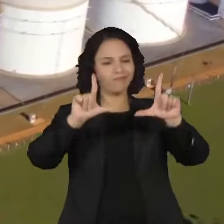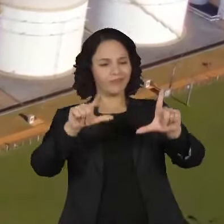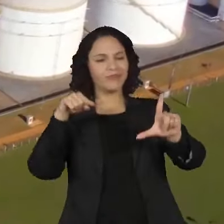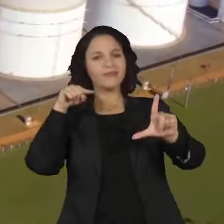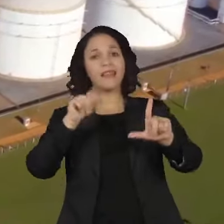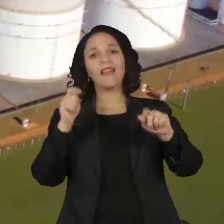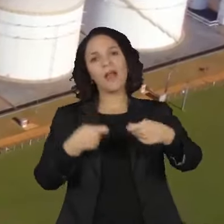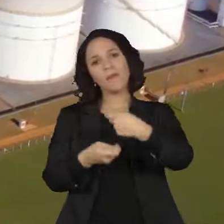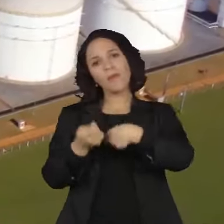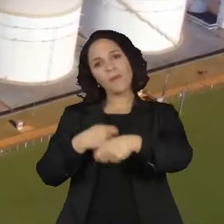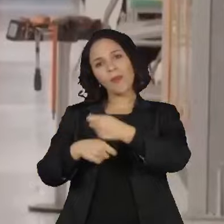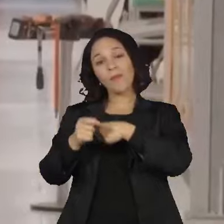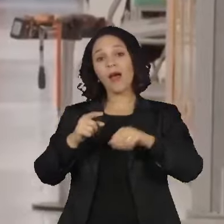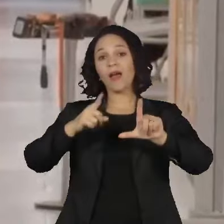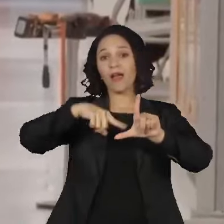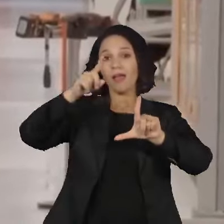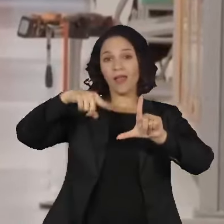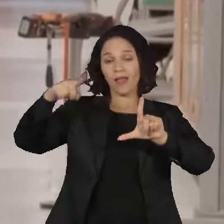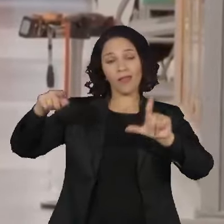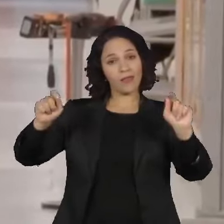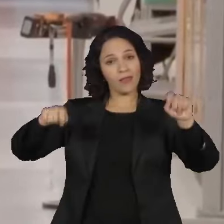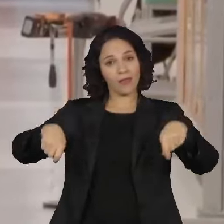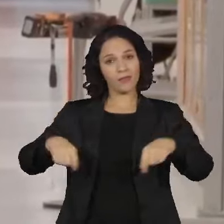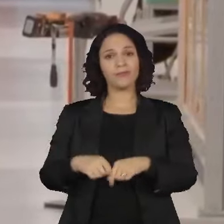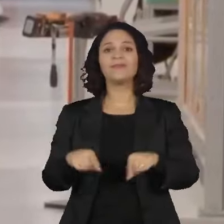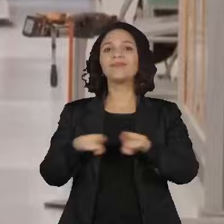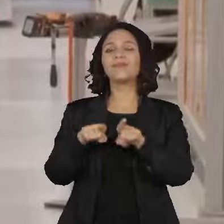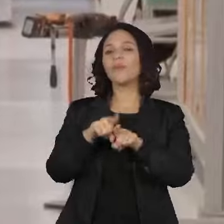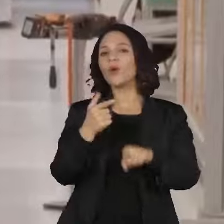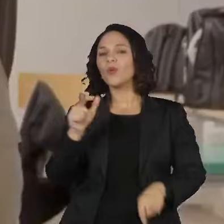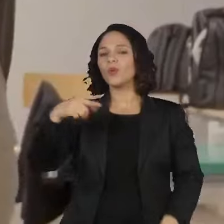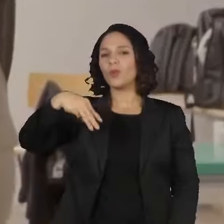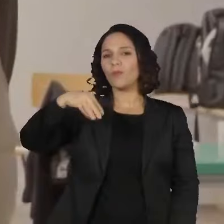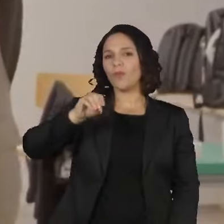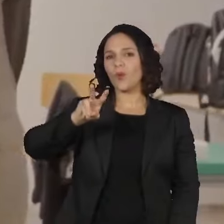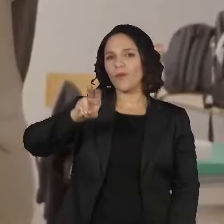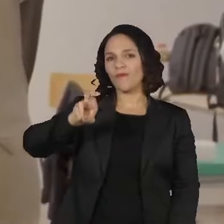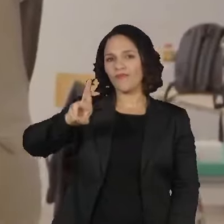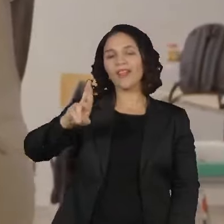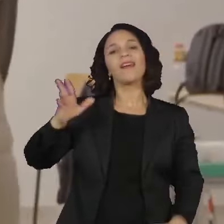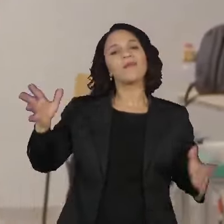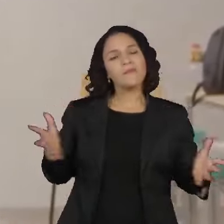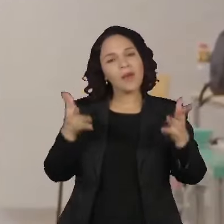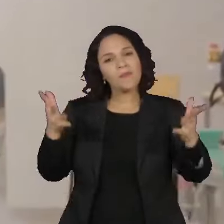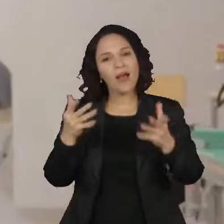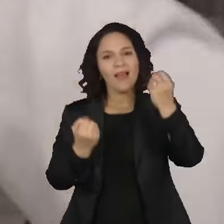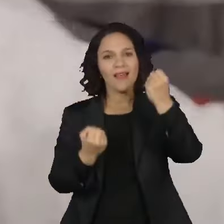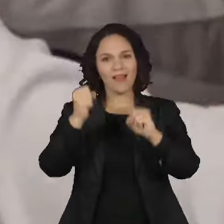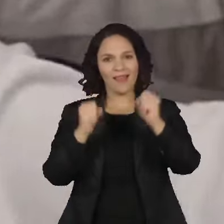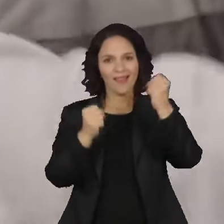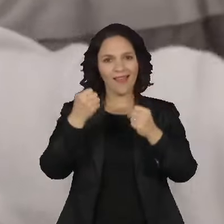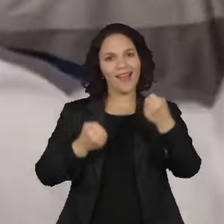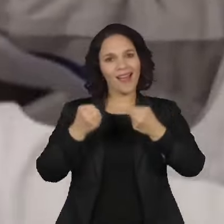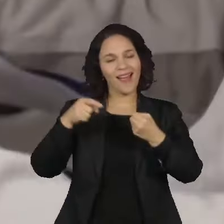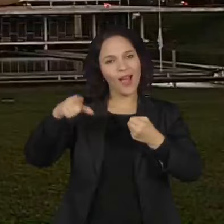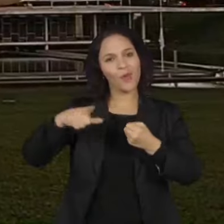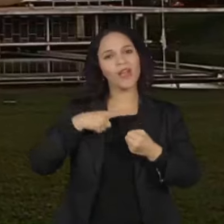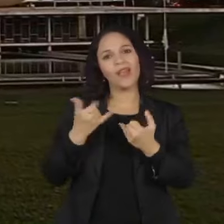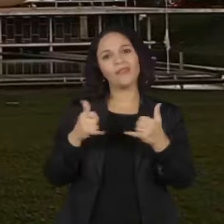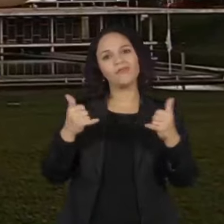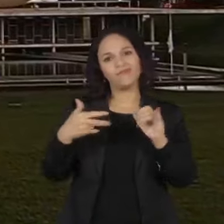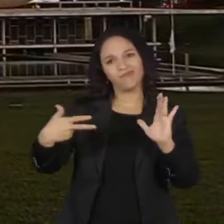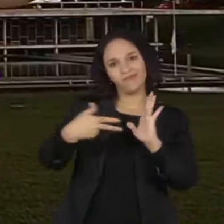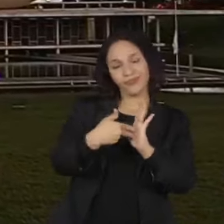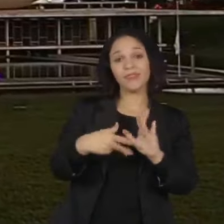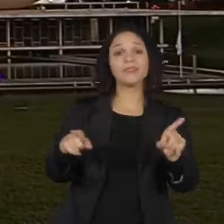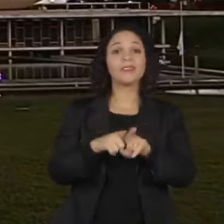ser negociados na Bolsa, além do Mover, o Programa de Incentivo às Montadoras para a Produção de Veículos Eletrificados e